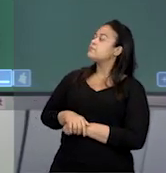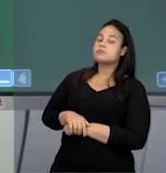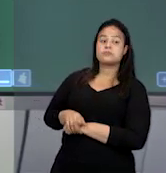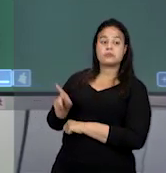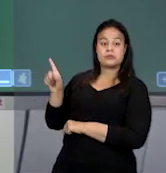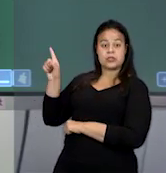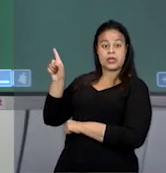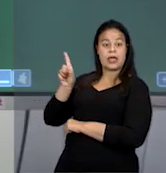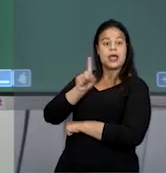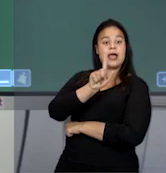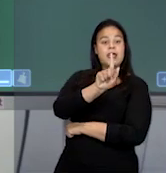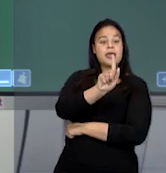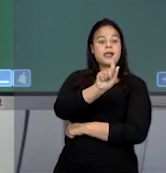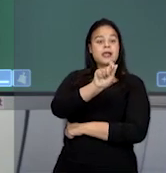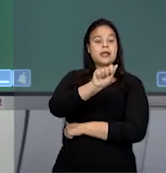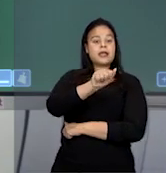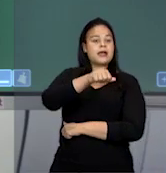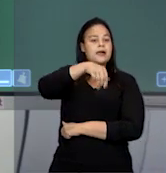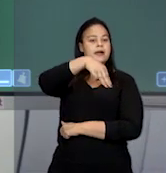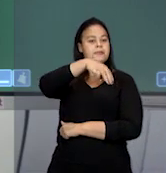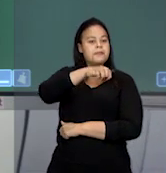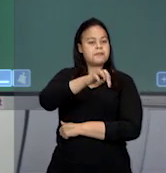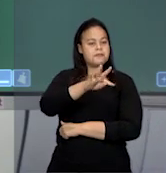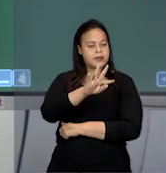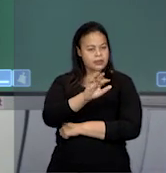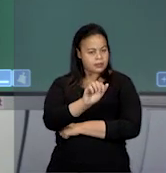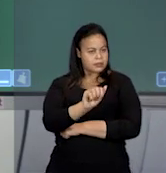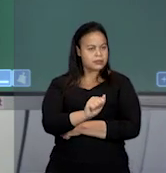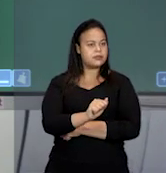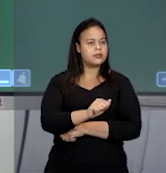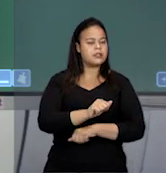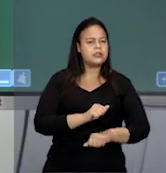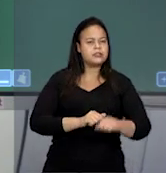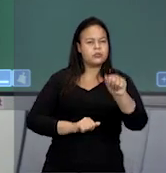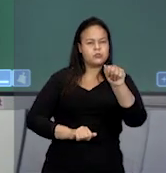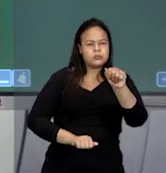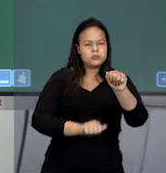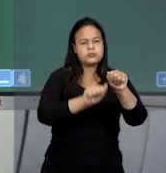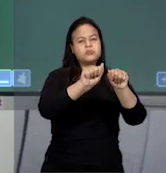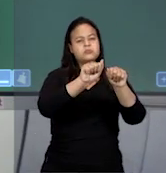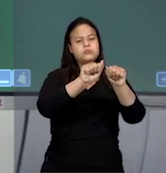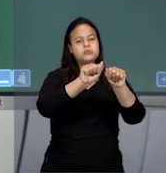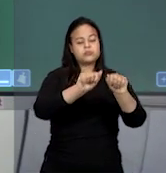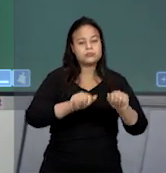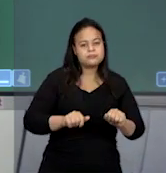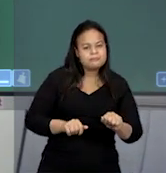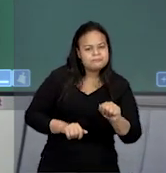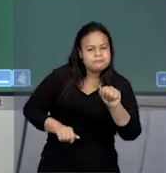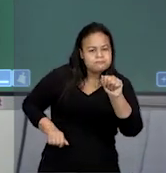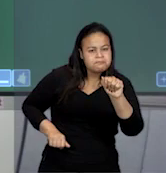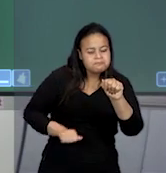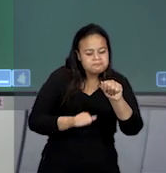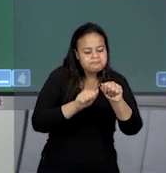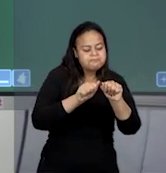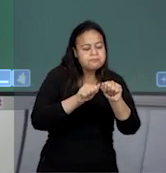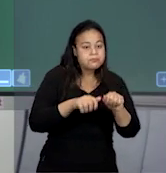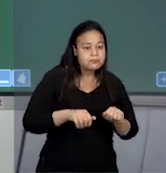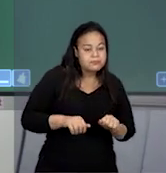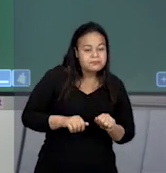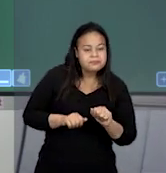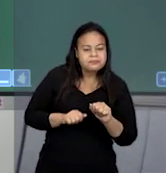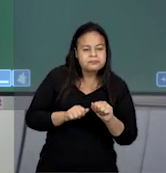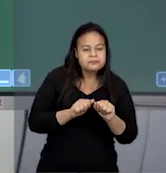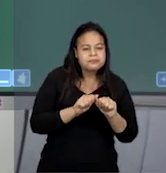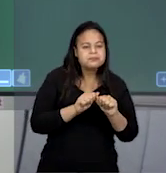ó, Azão, Azão, Azão, Azinho, Azão, Azinho, Azinho,